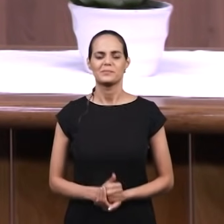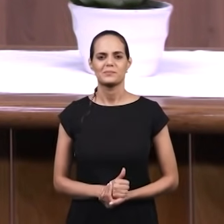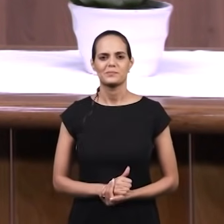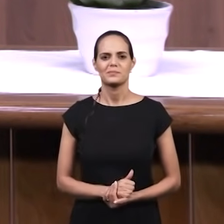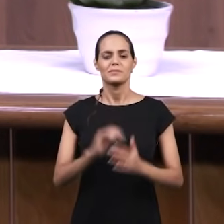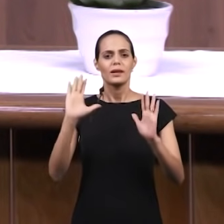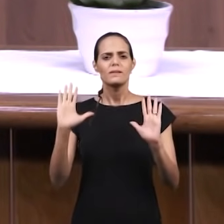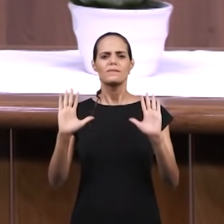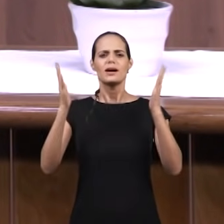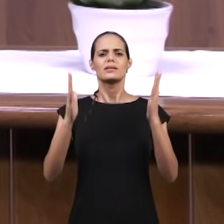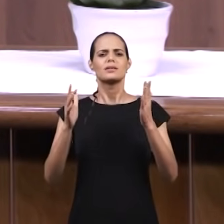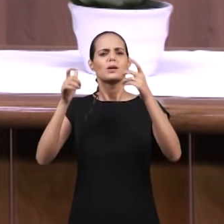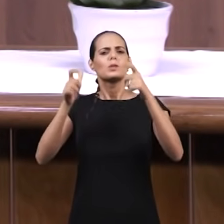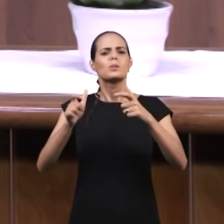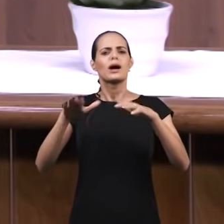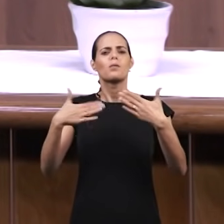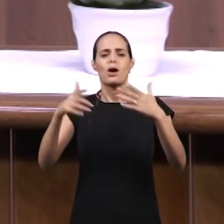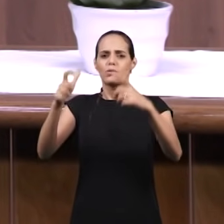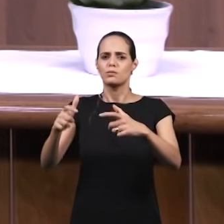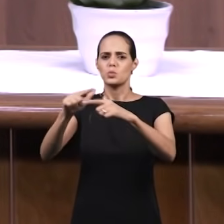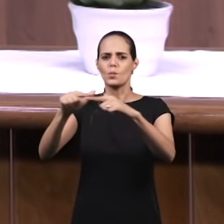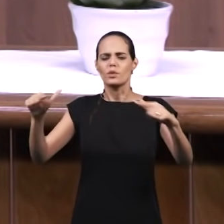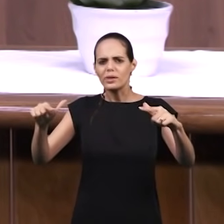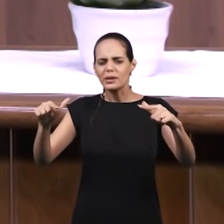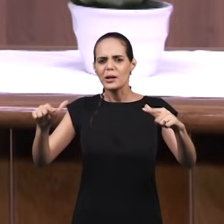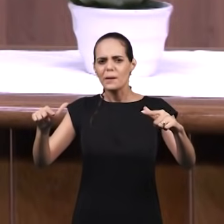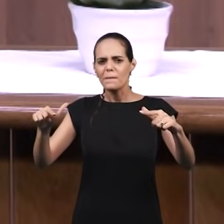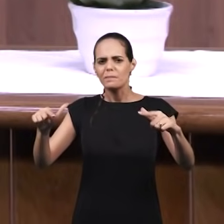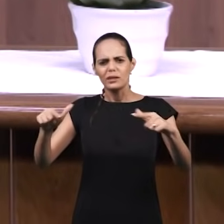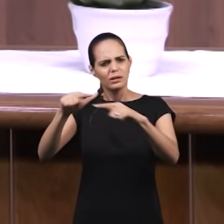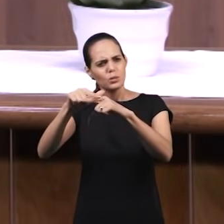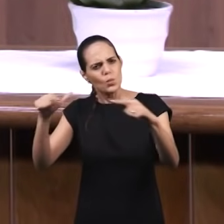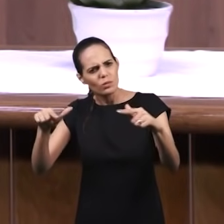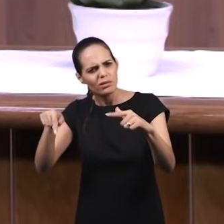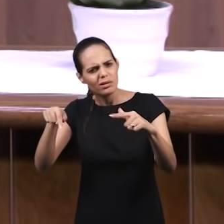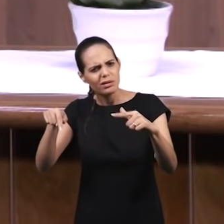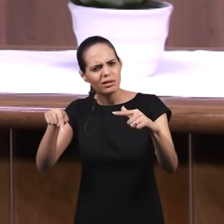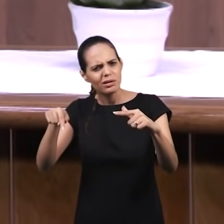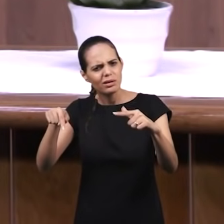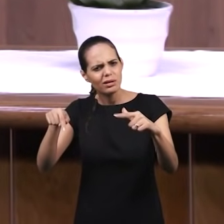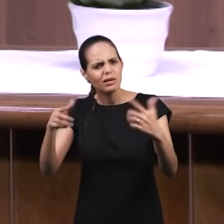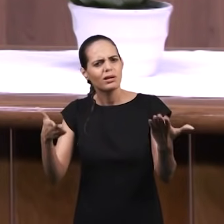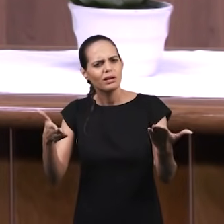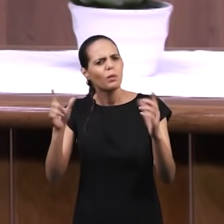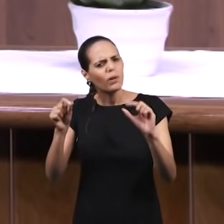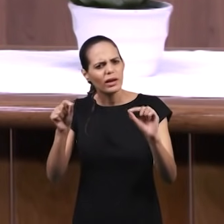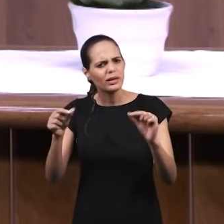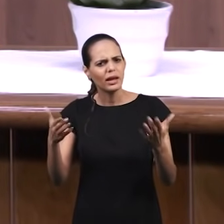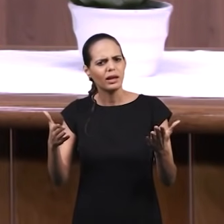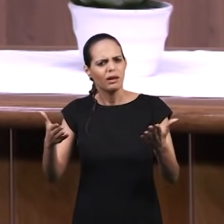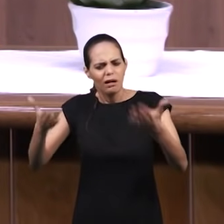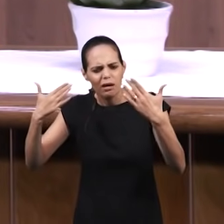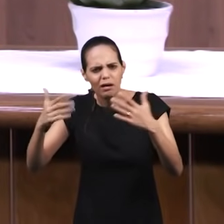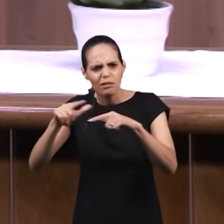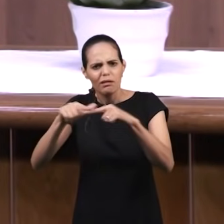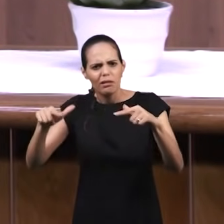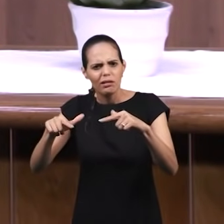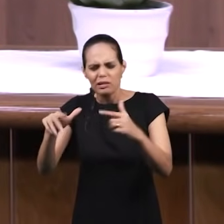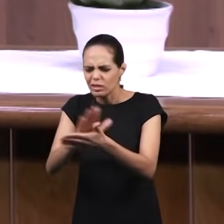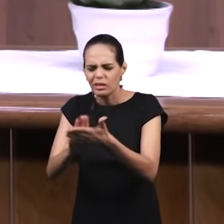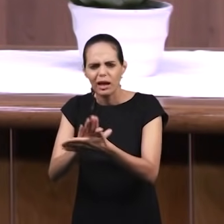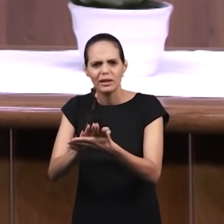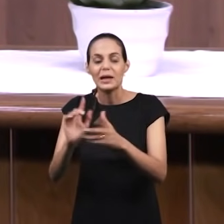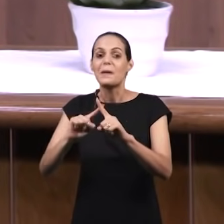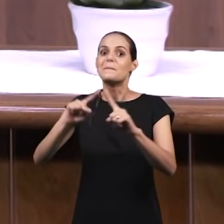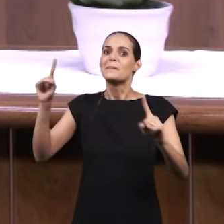festa. Onde vai ser essa festa? Vai ser no deserto. Mas no deserto é. Mas o que é que tem no deserto? Não tem nada. Mas Deus